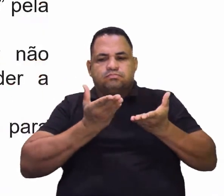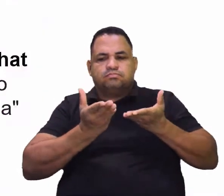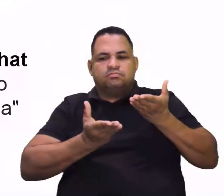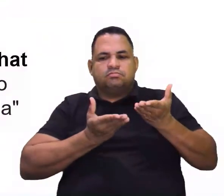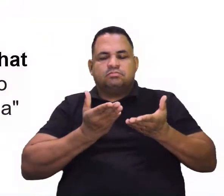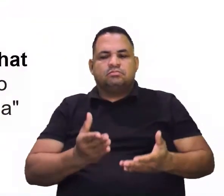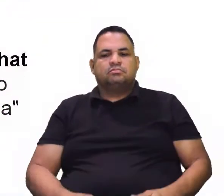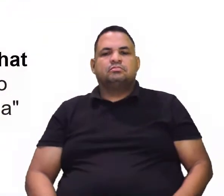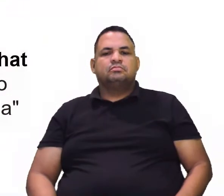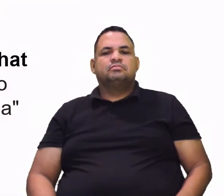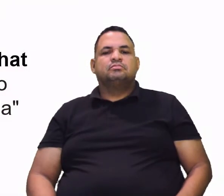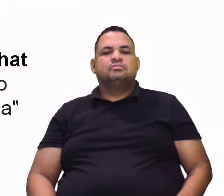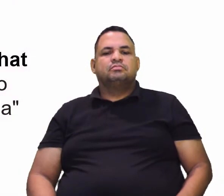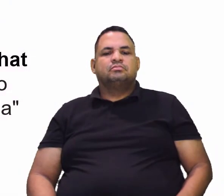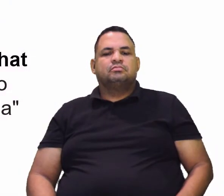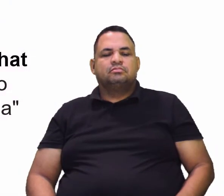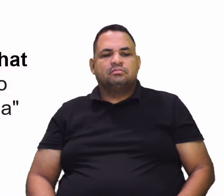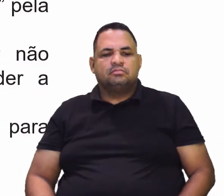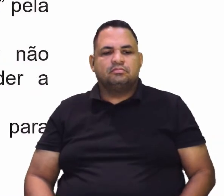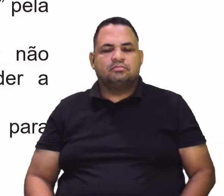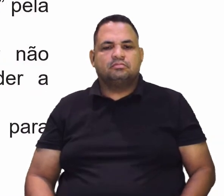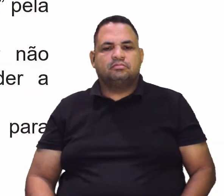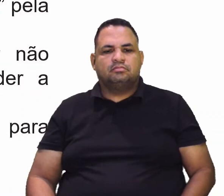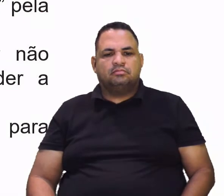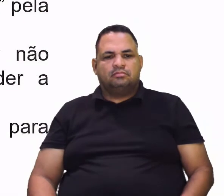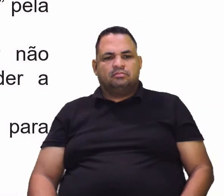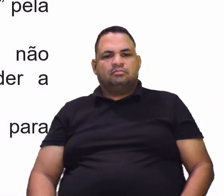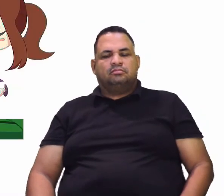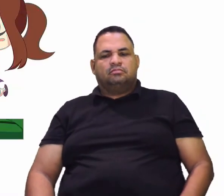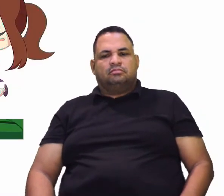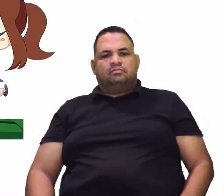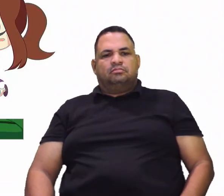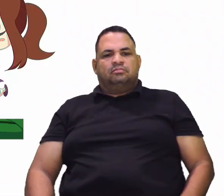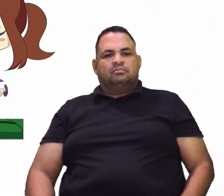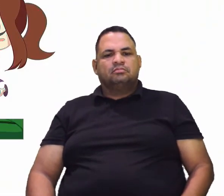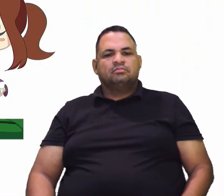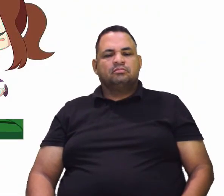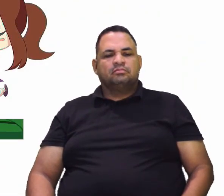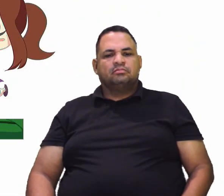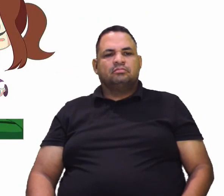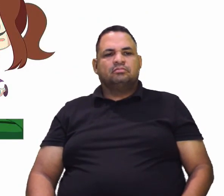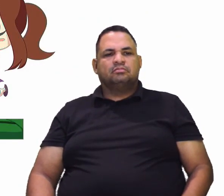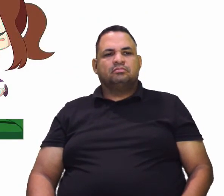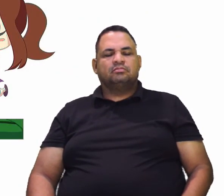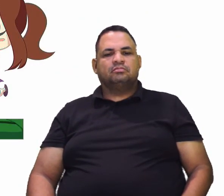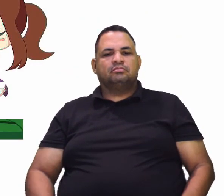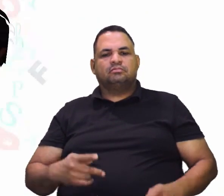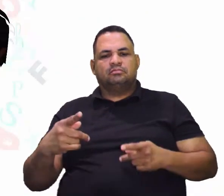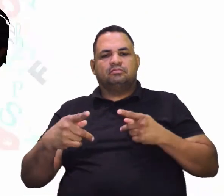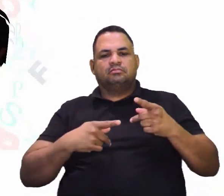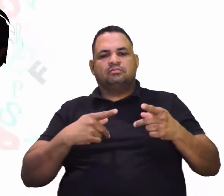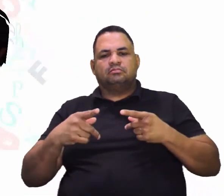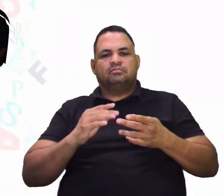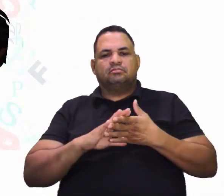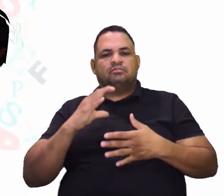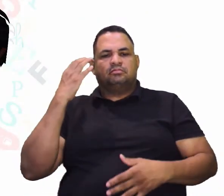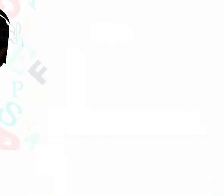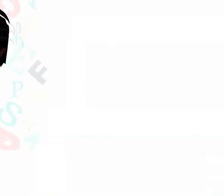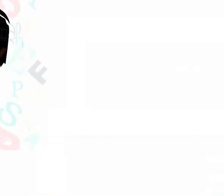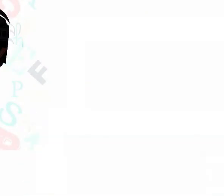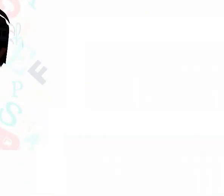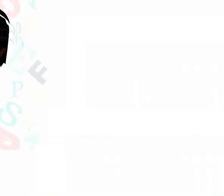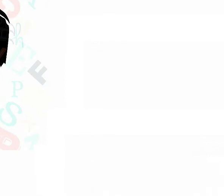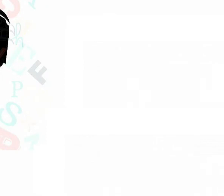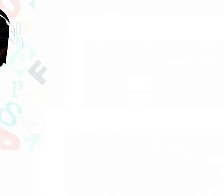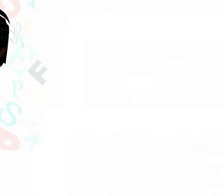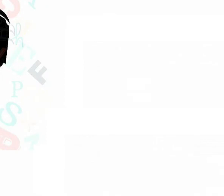da minha música, nas duas últimas linhas da minha música. Esses são os planos do cantor.